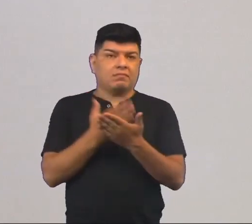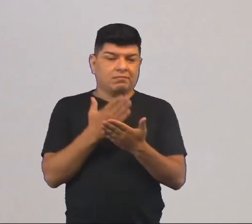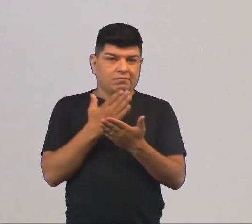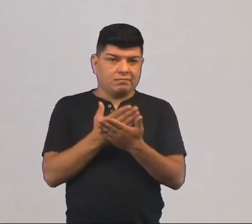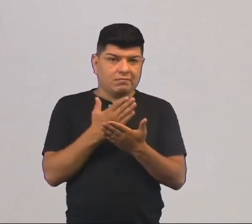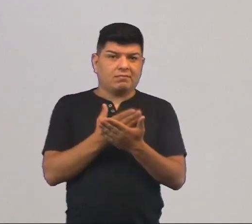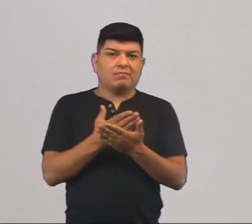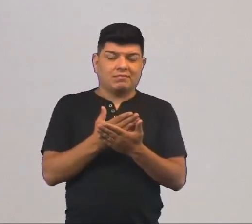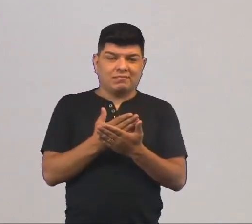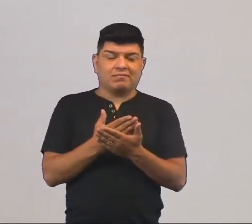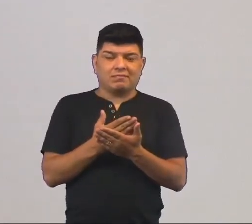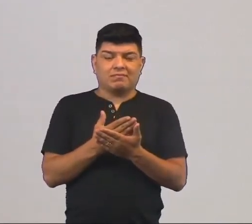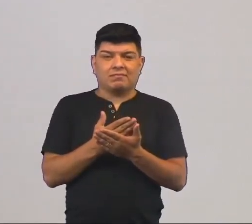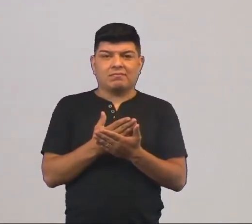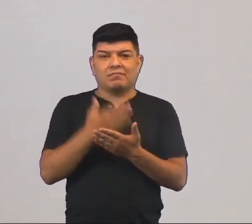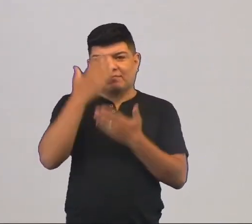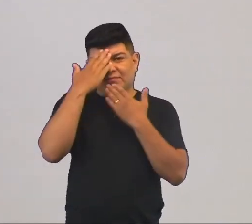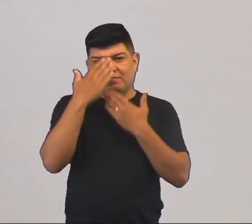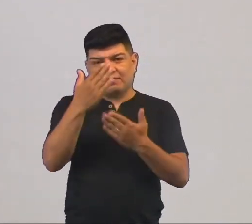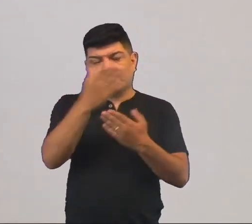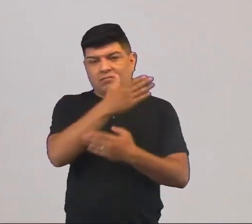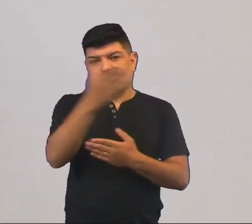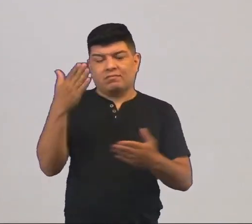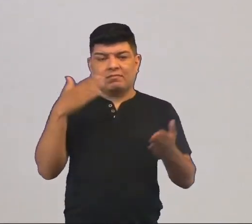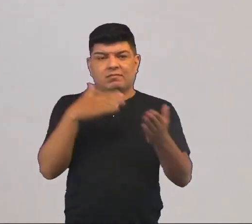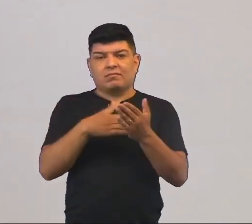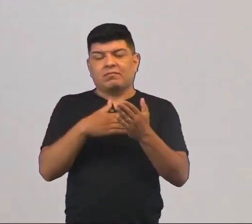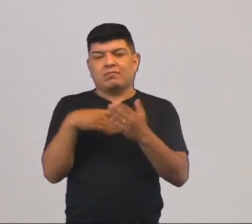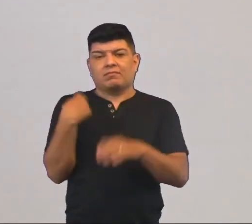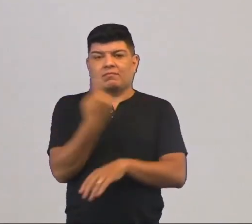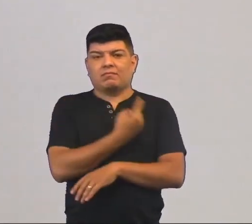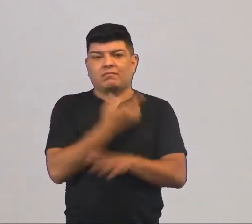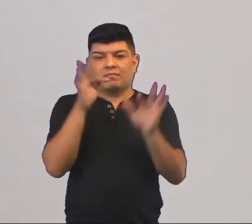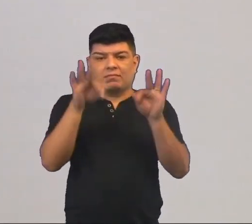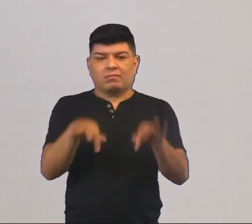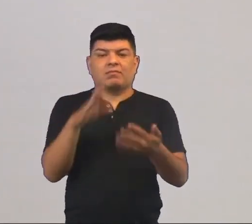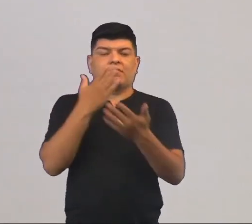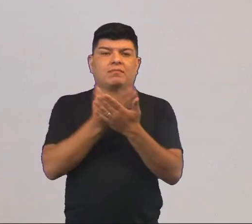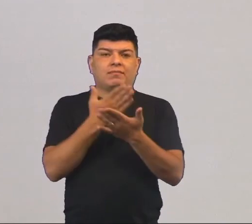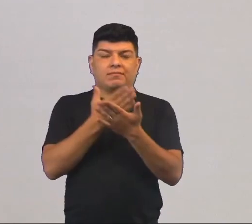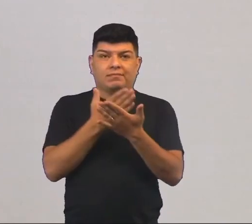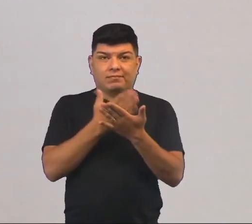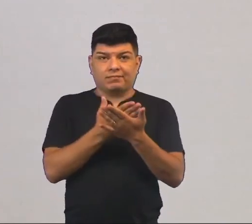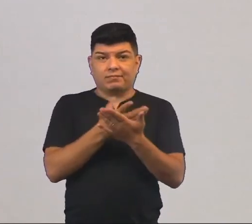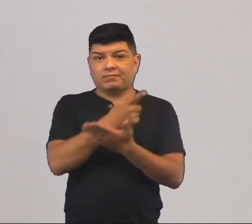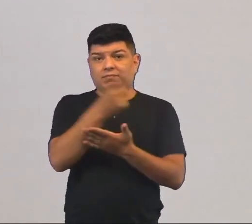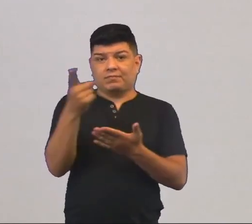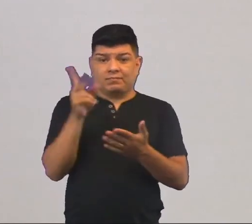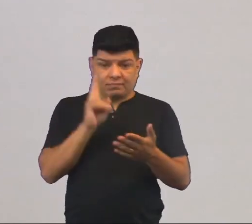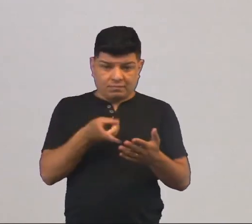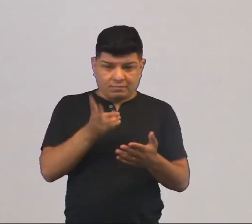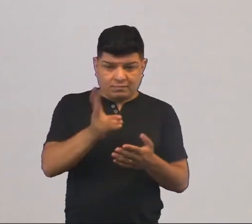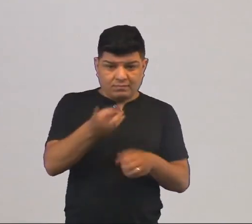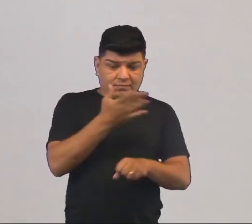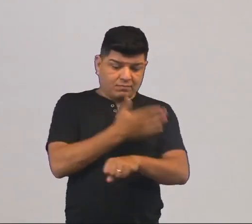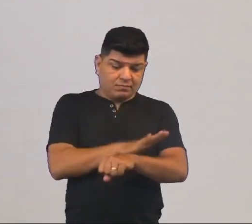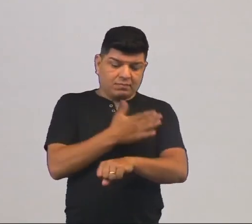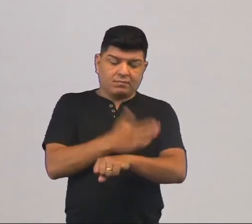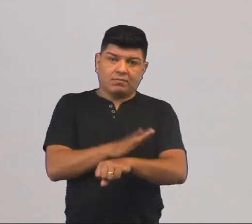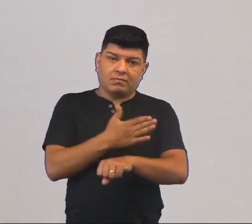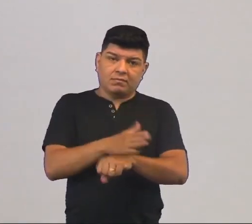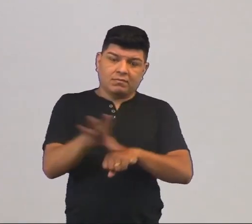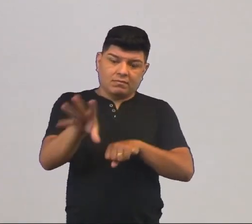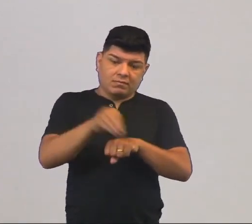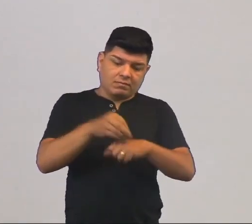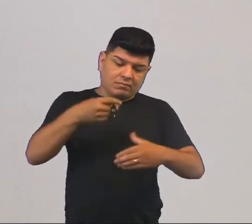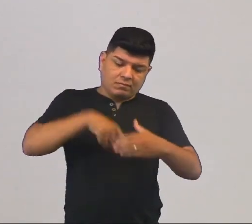de mais uma aula. Obrigada a você que ficou conosco até o final desta aula. Você quer continuar praticando, quer